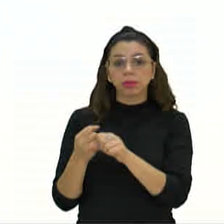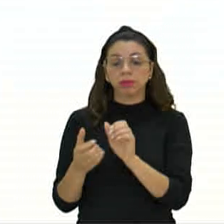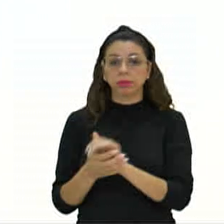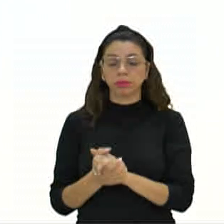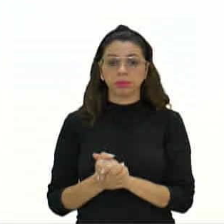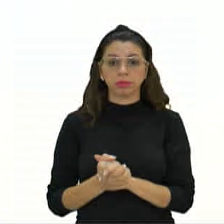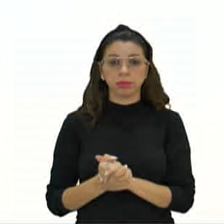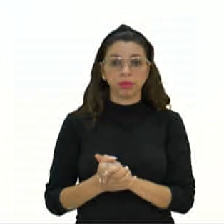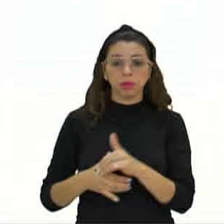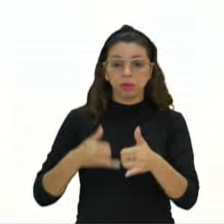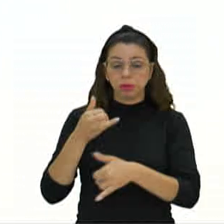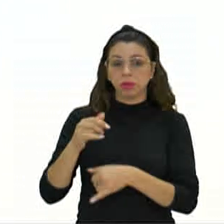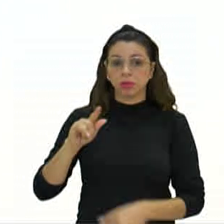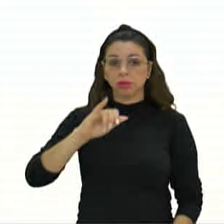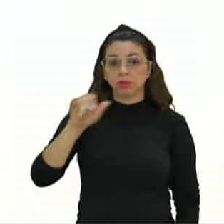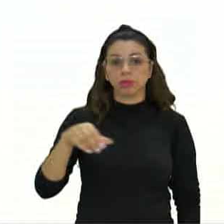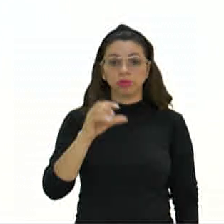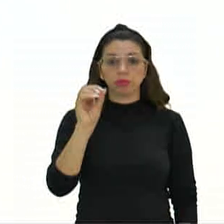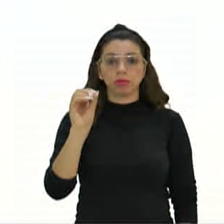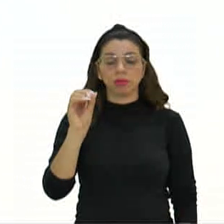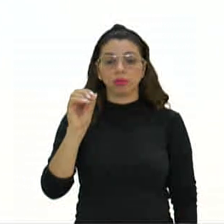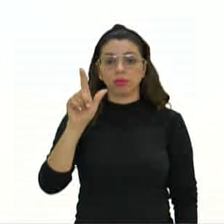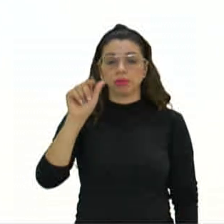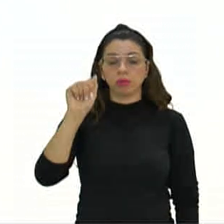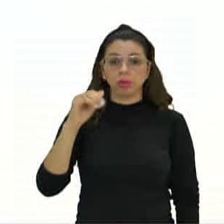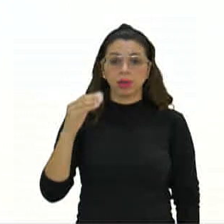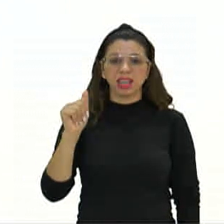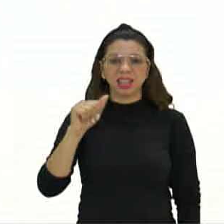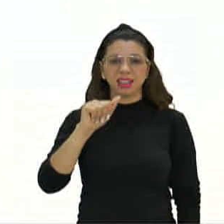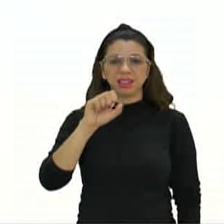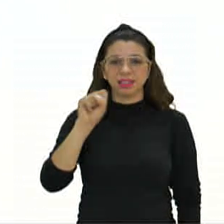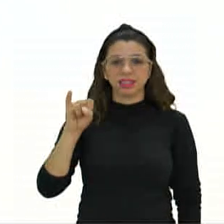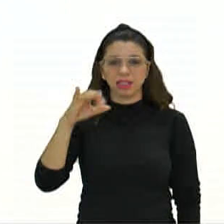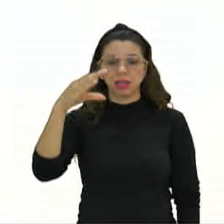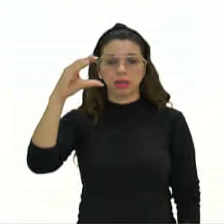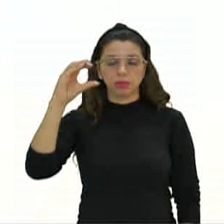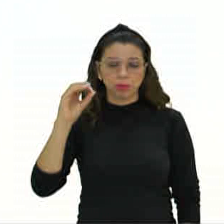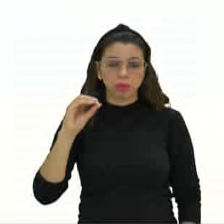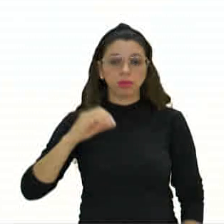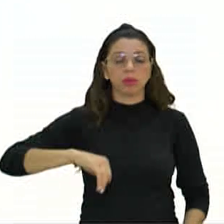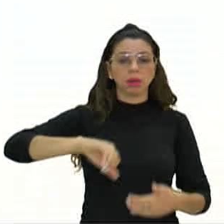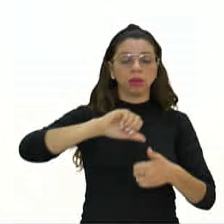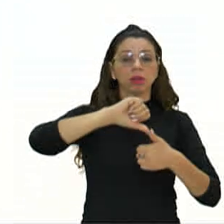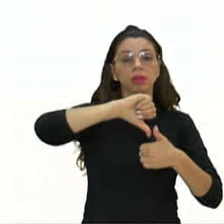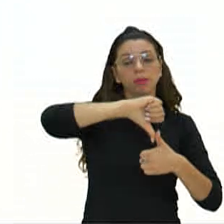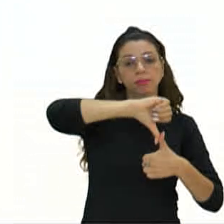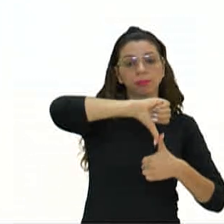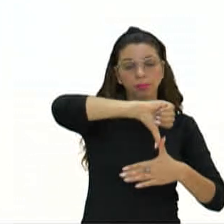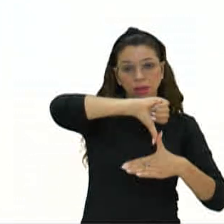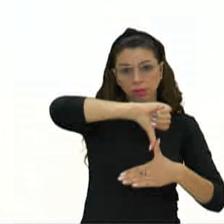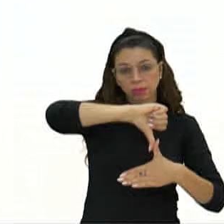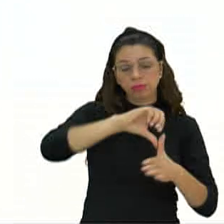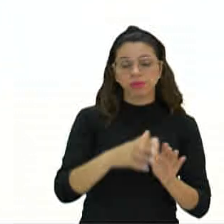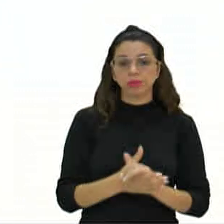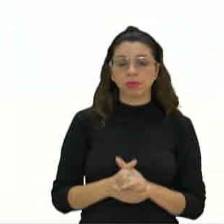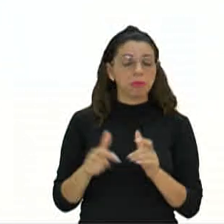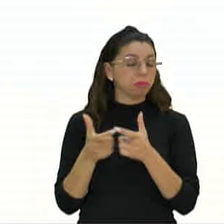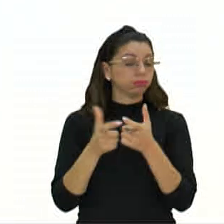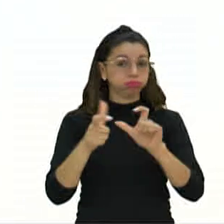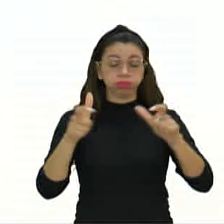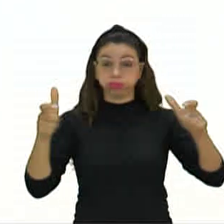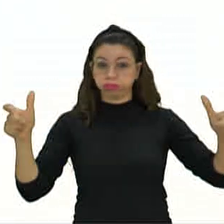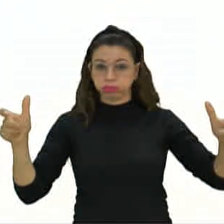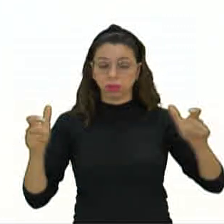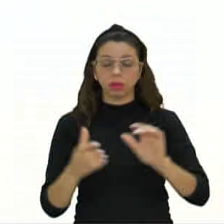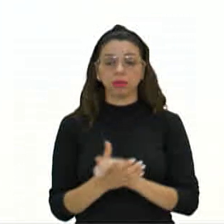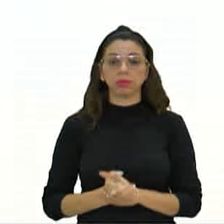do Sul. Segunda alternativa, It was ordered by Conde du Princess Isabel